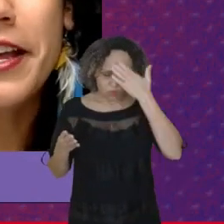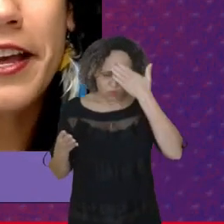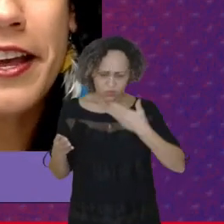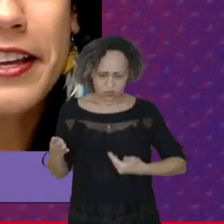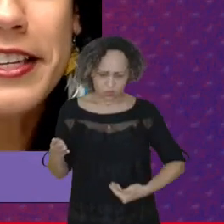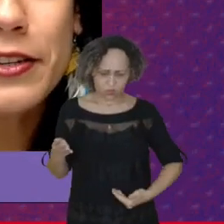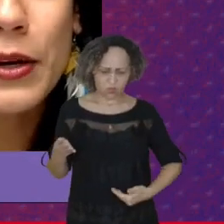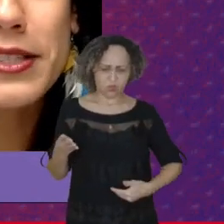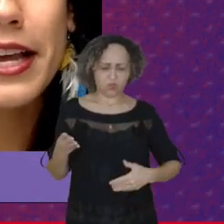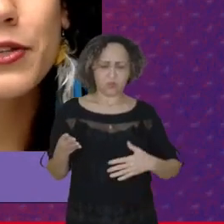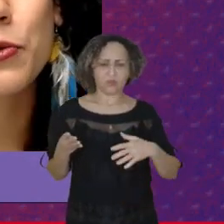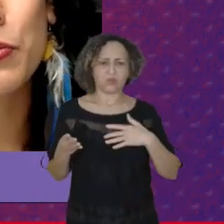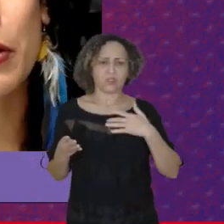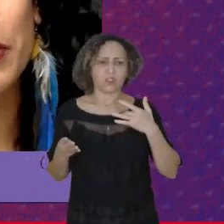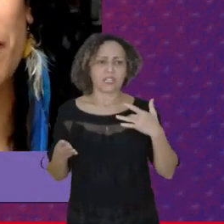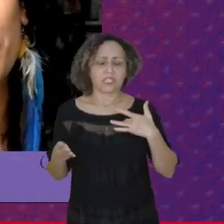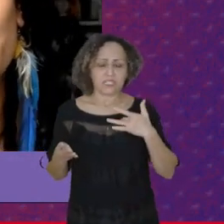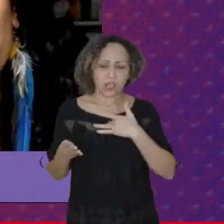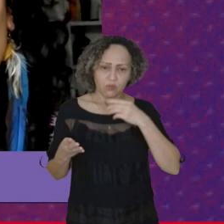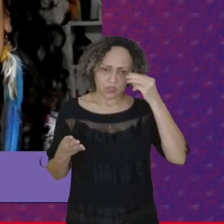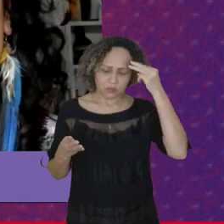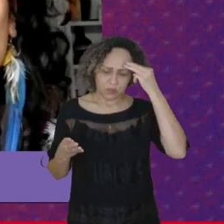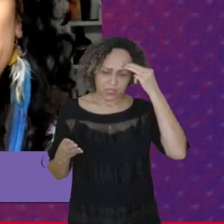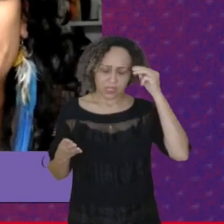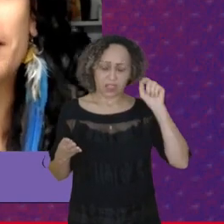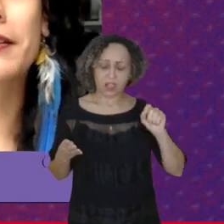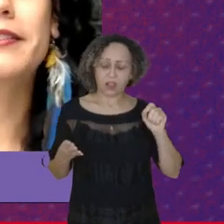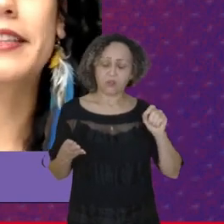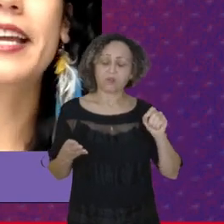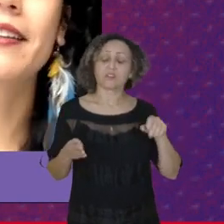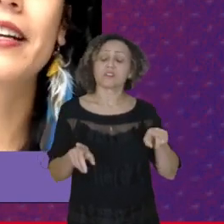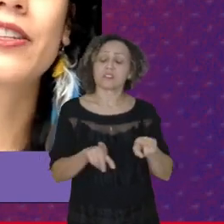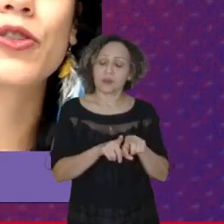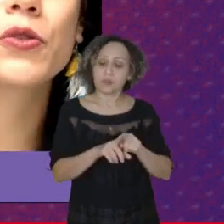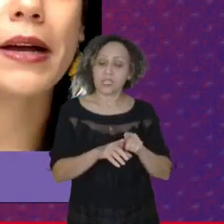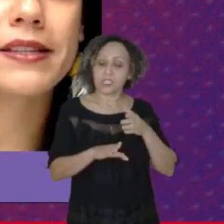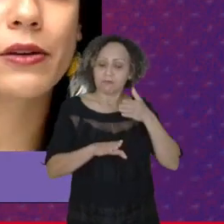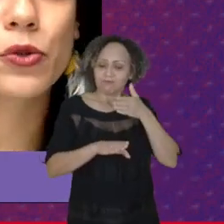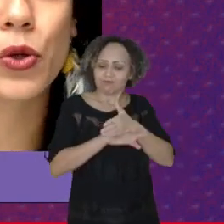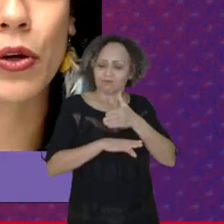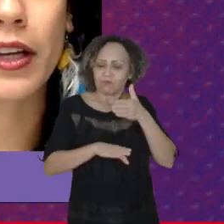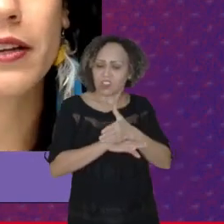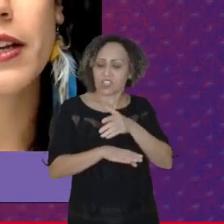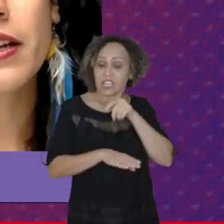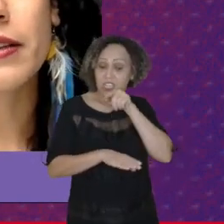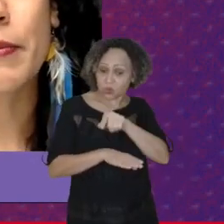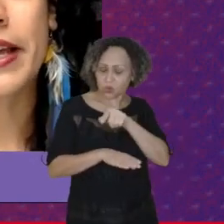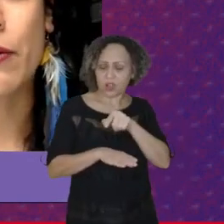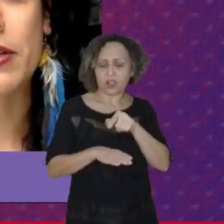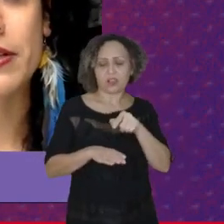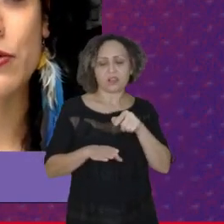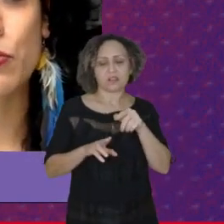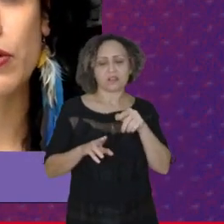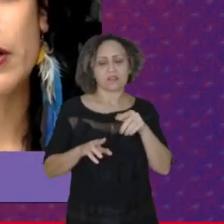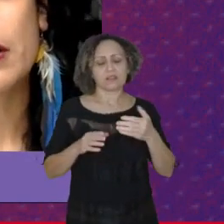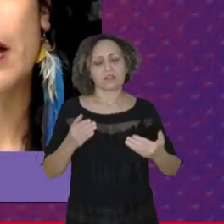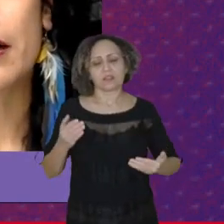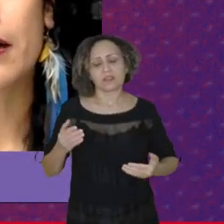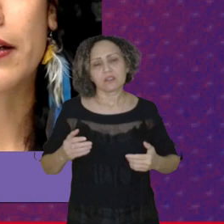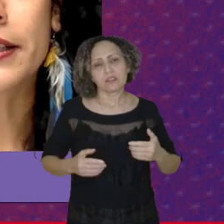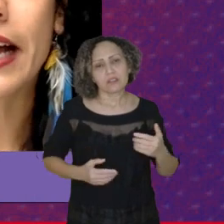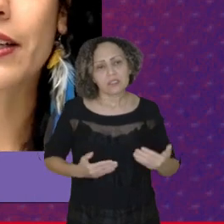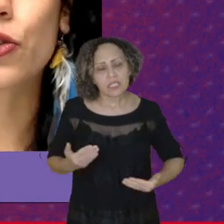emocional, e o acesso aos serviços de saúde pública tem que estar garantidos, mas não só, né? Também é o